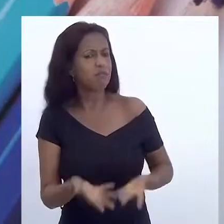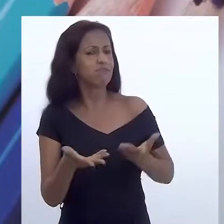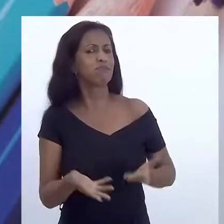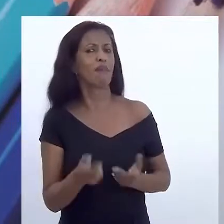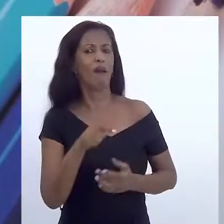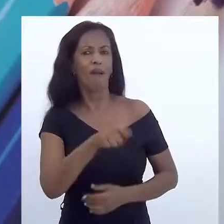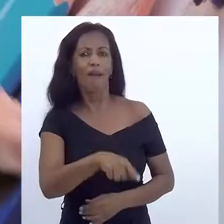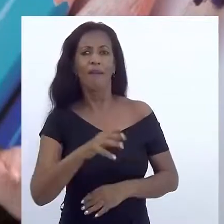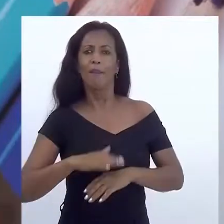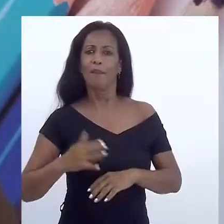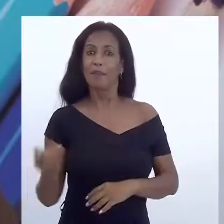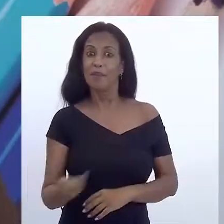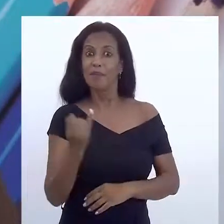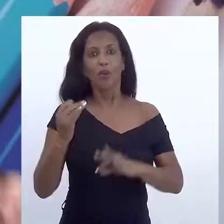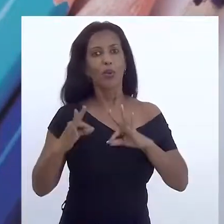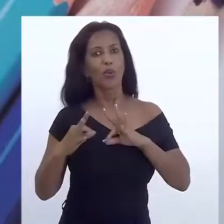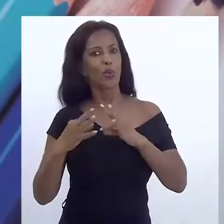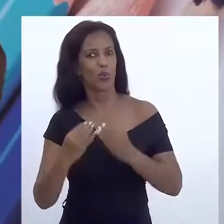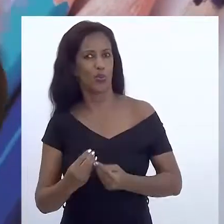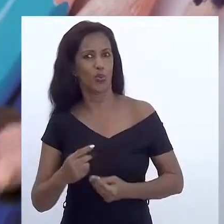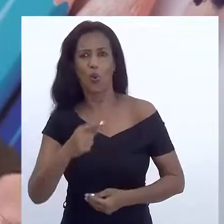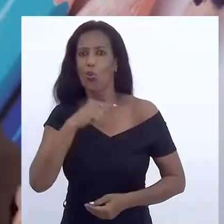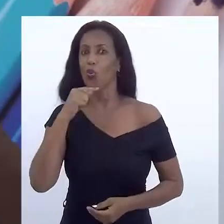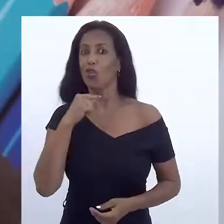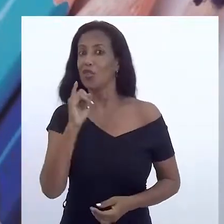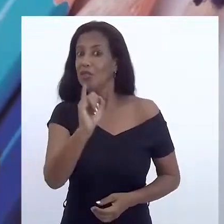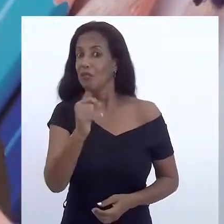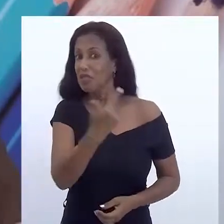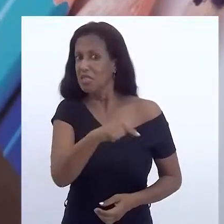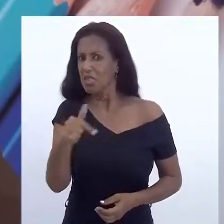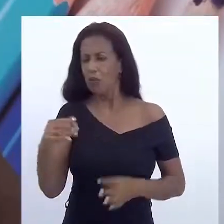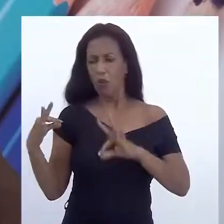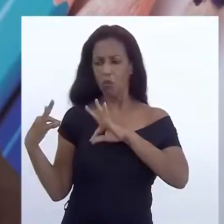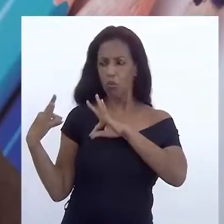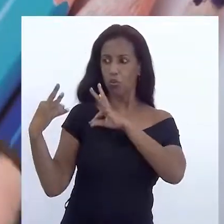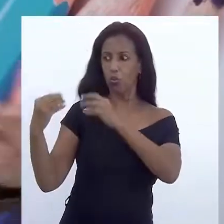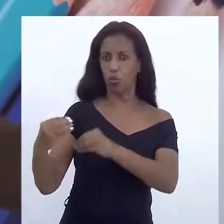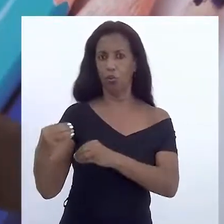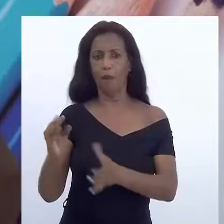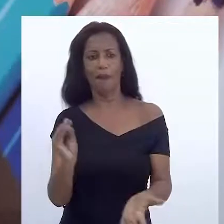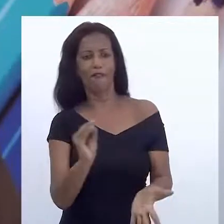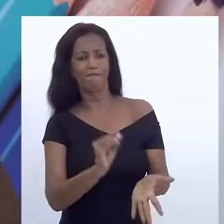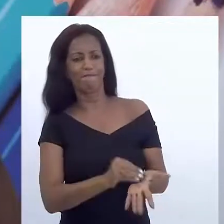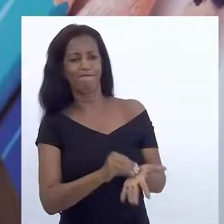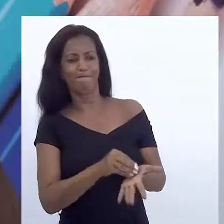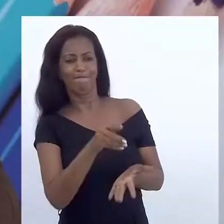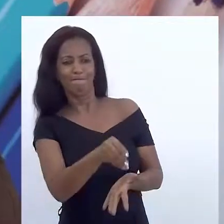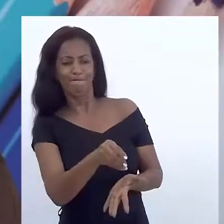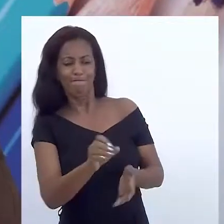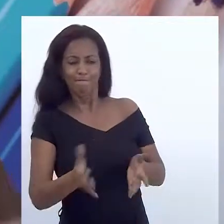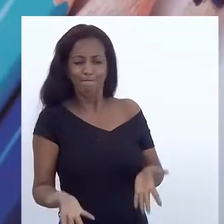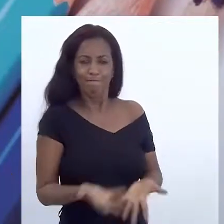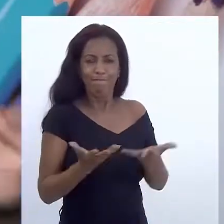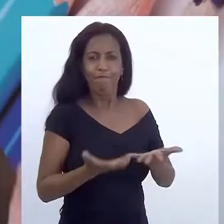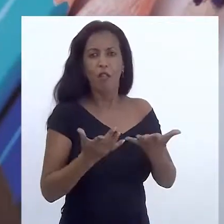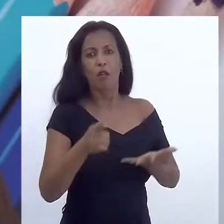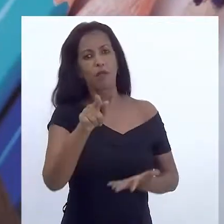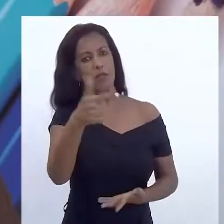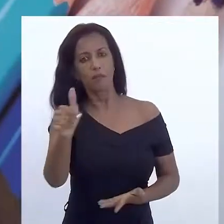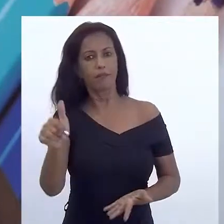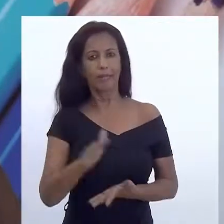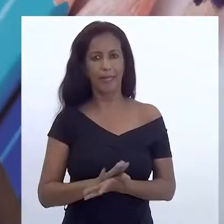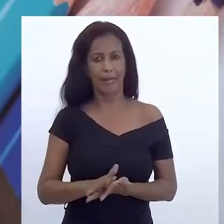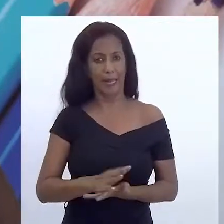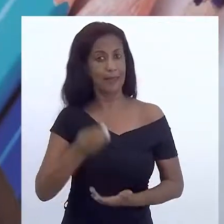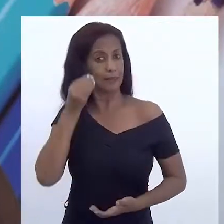Isso é mais importante do que tudo. Não adianta, se você não tiver isso, tiver todo o resto... Eu já vi que você não tem nada. Assim, pela minha experiência de vida,